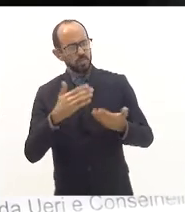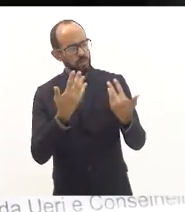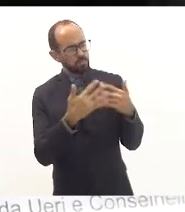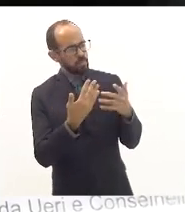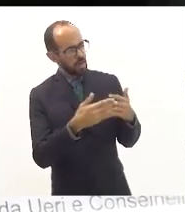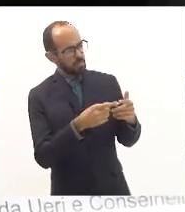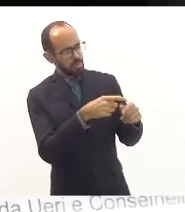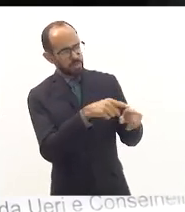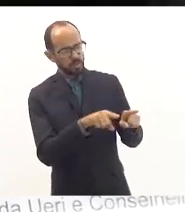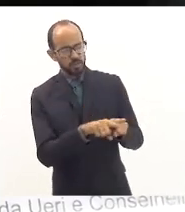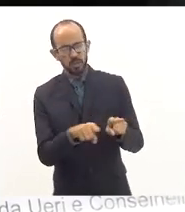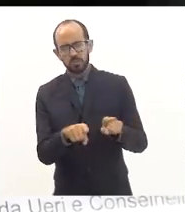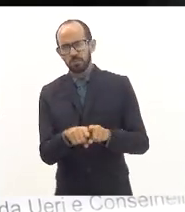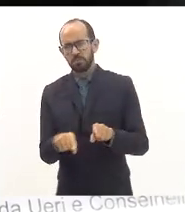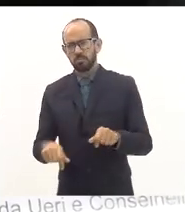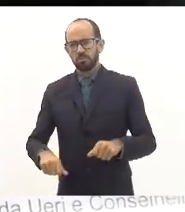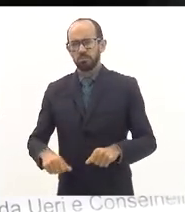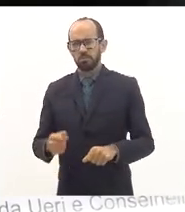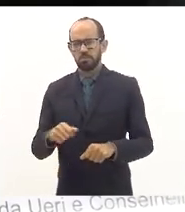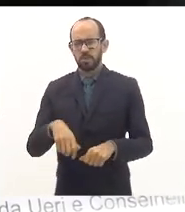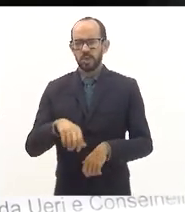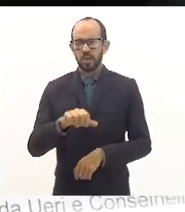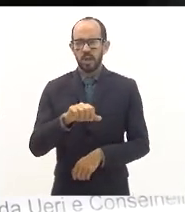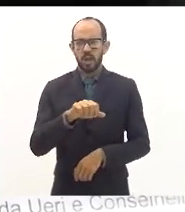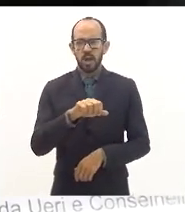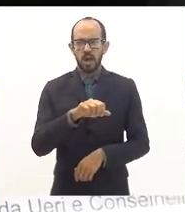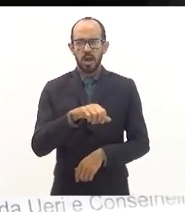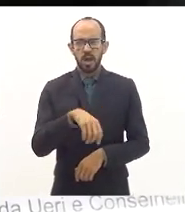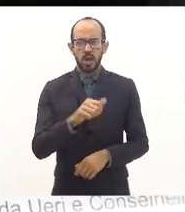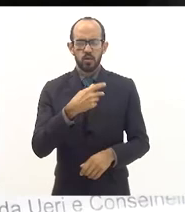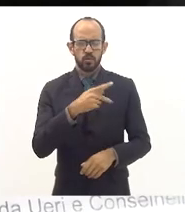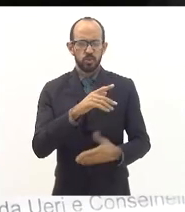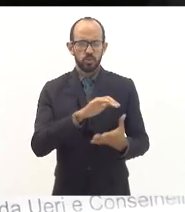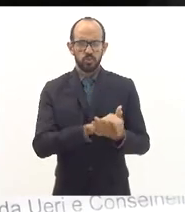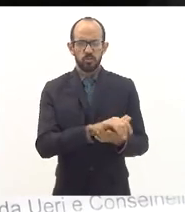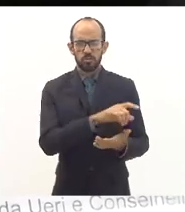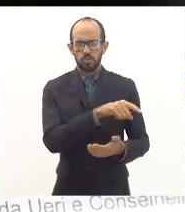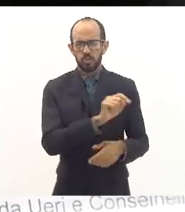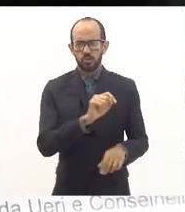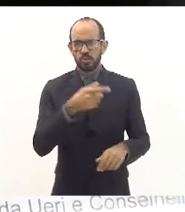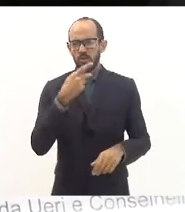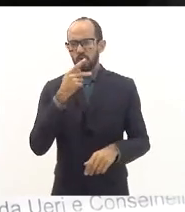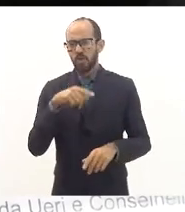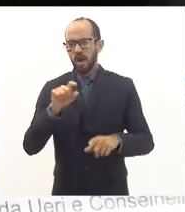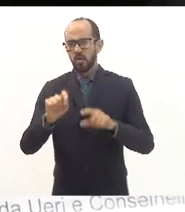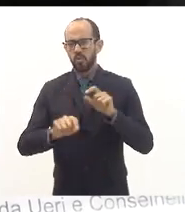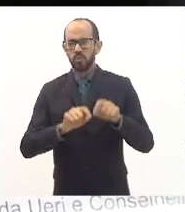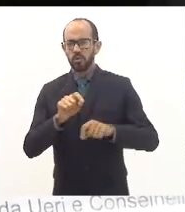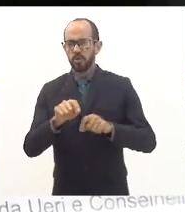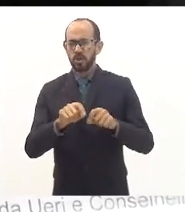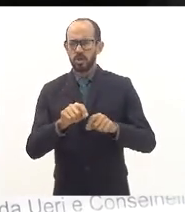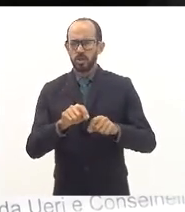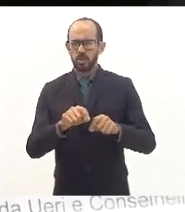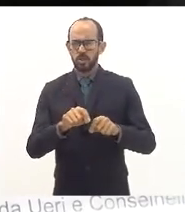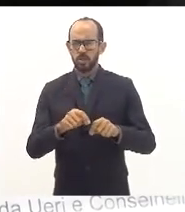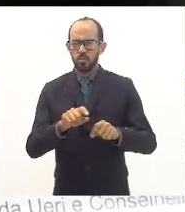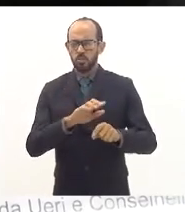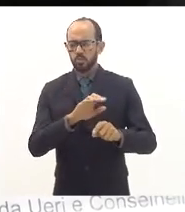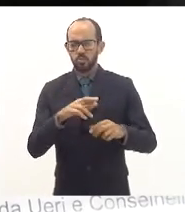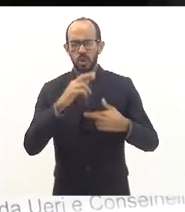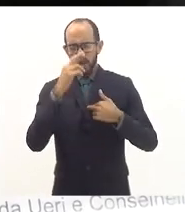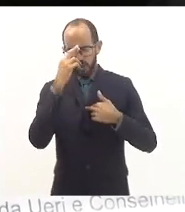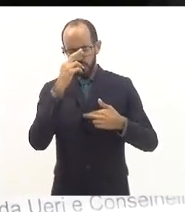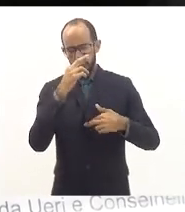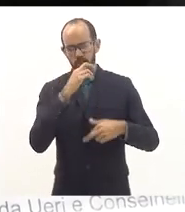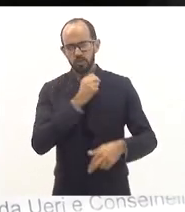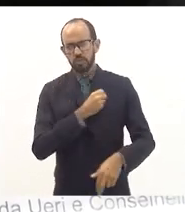e também a do Hotel de Andrade. Nome que pronuncio com profundo respeito e